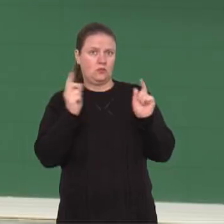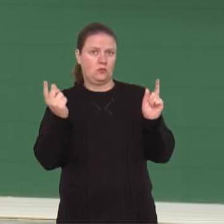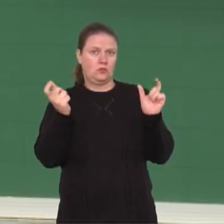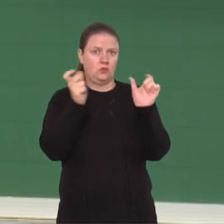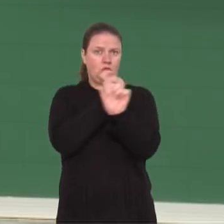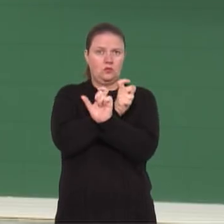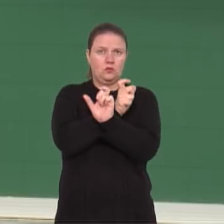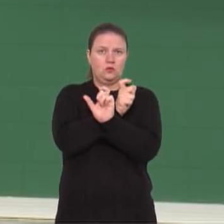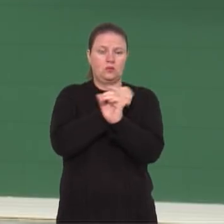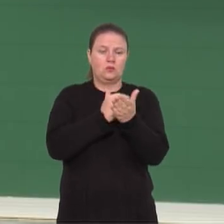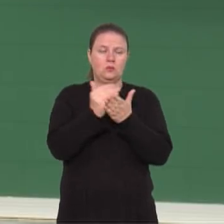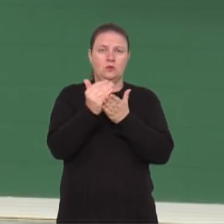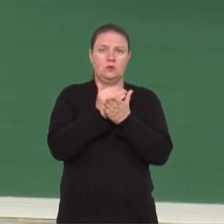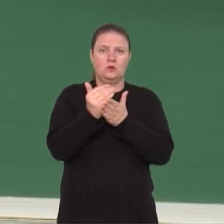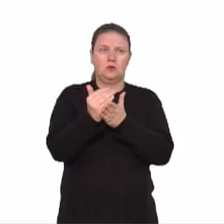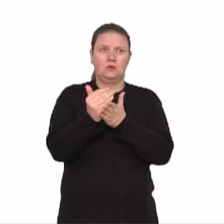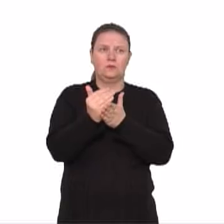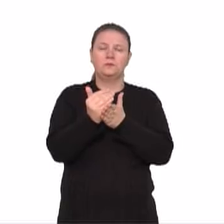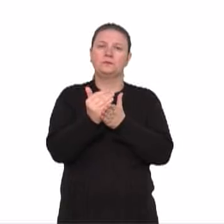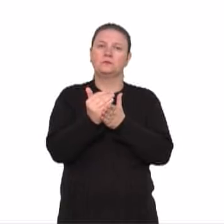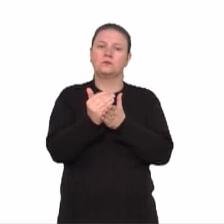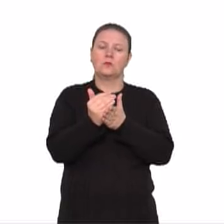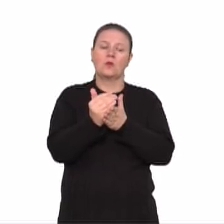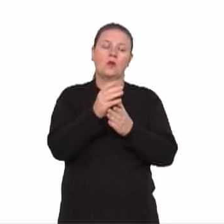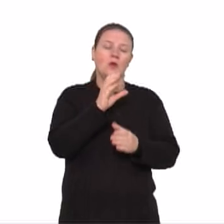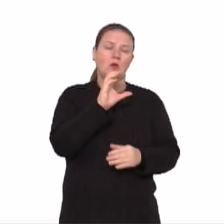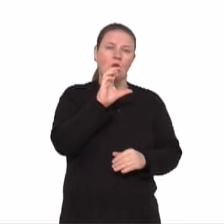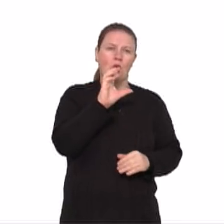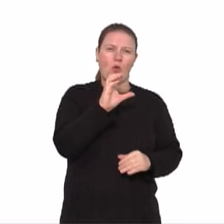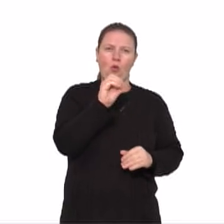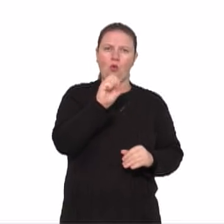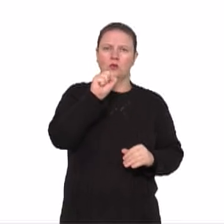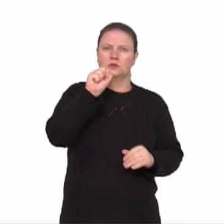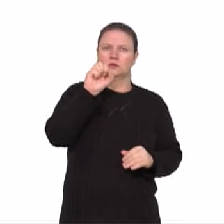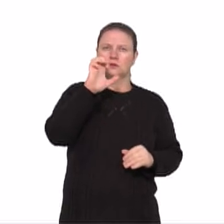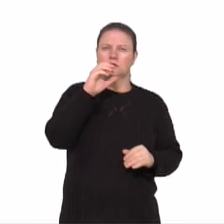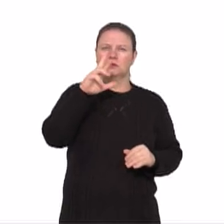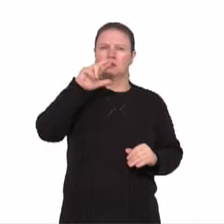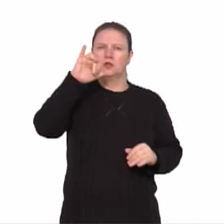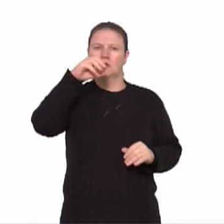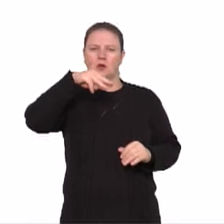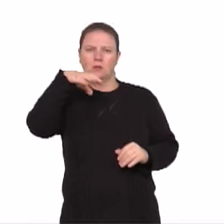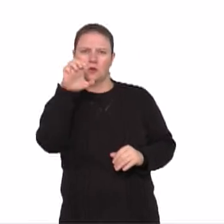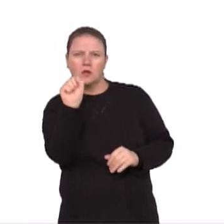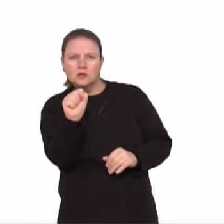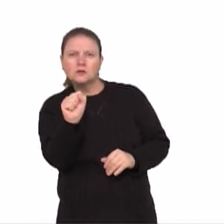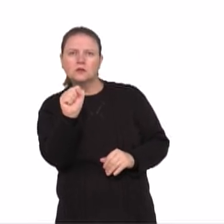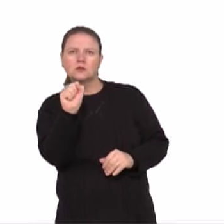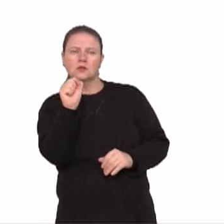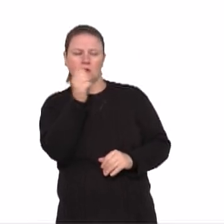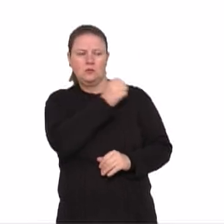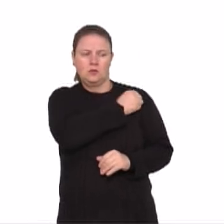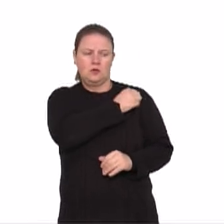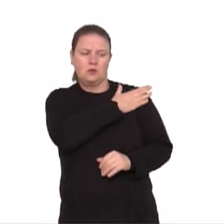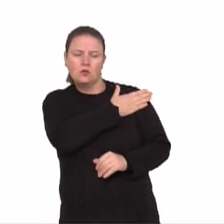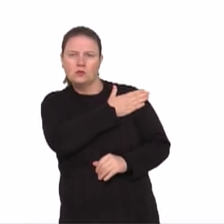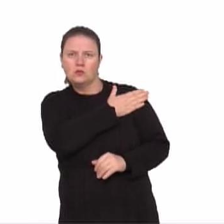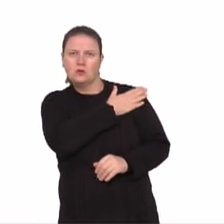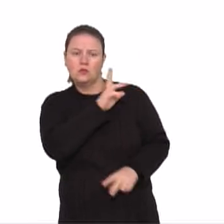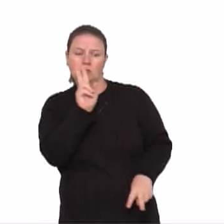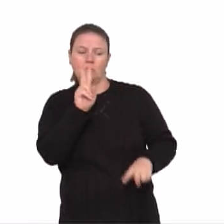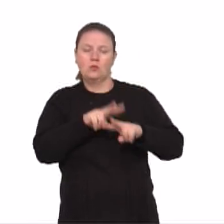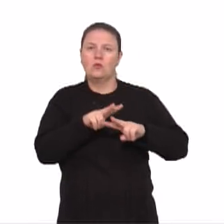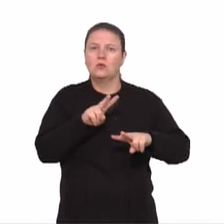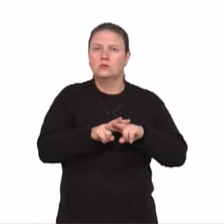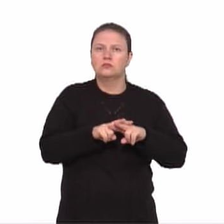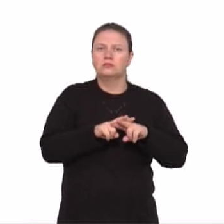frase pelo sujeito. Então, ficaria, os crimes resultantes de discriminação ou preconceito de raça, vírgula, serão punidos